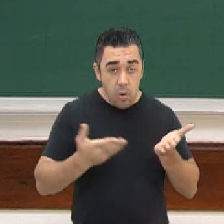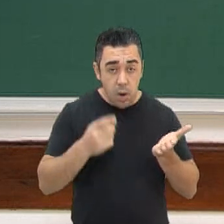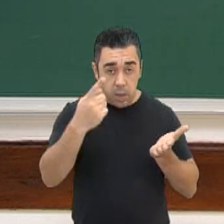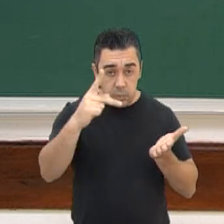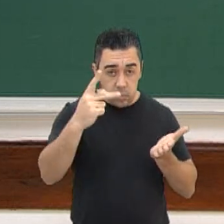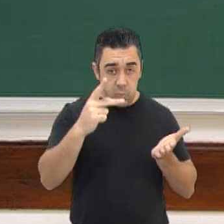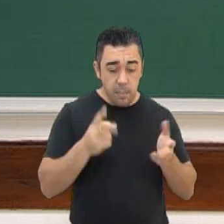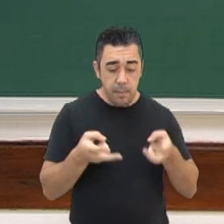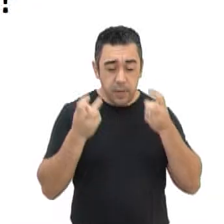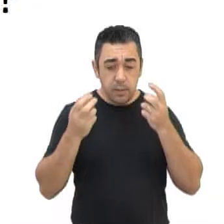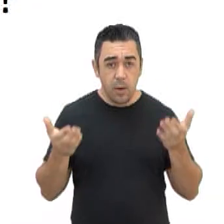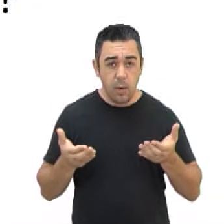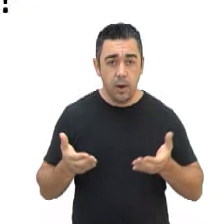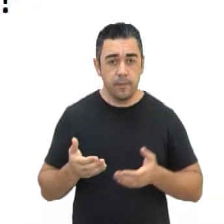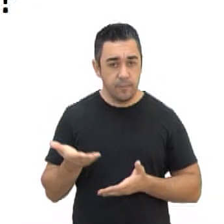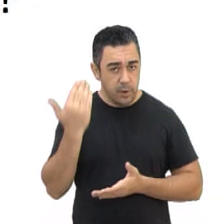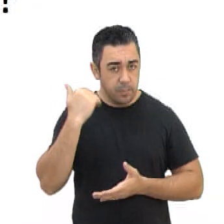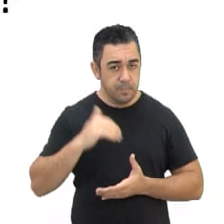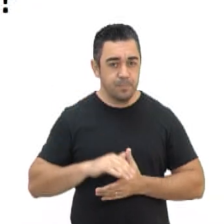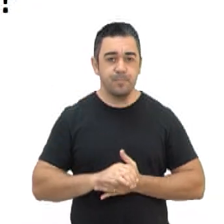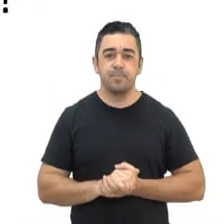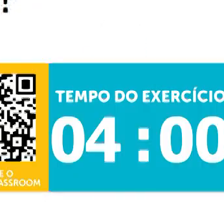das suas perspectivas. Vamos lá?